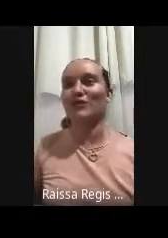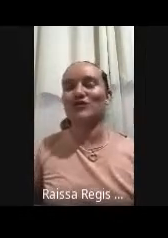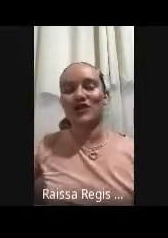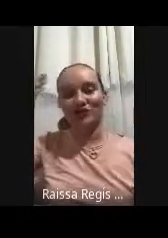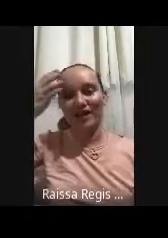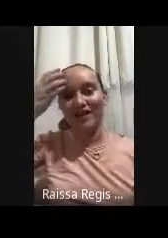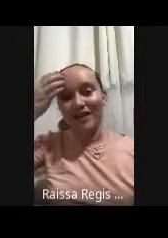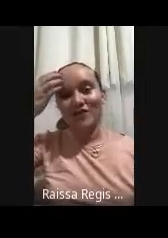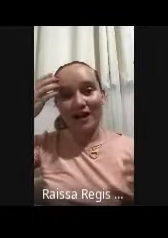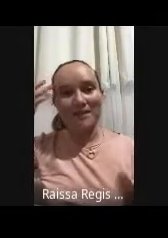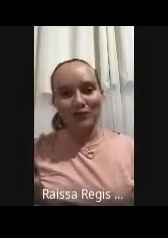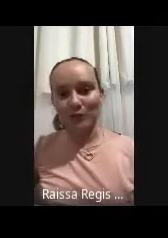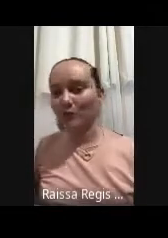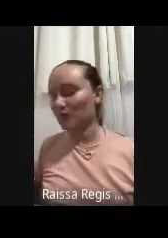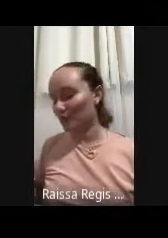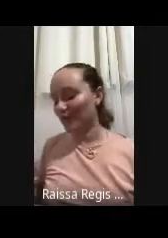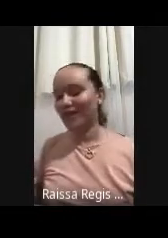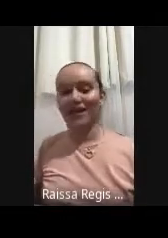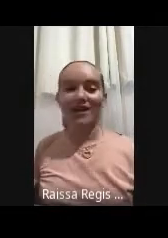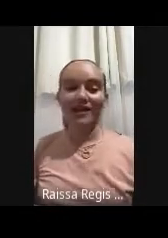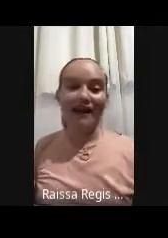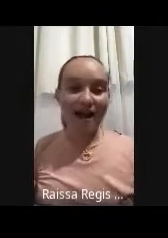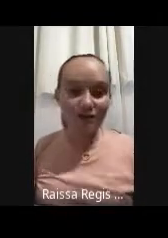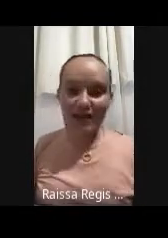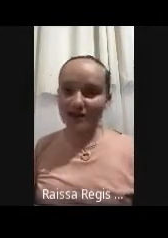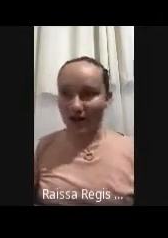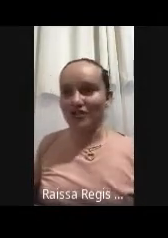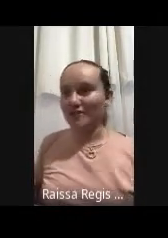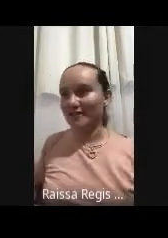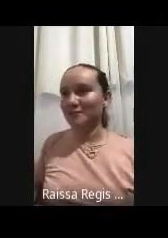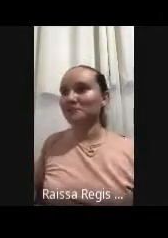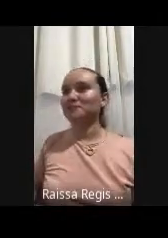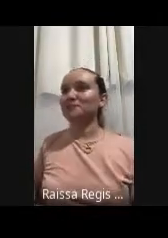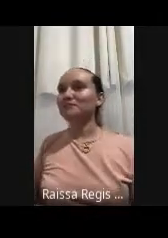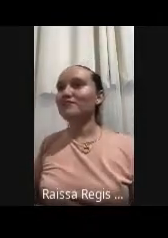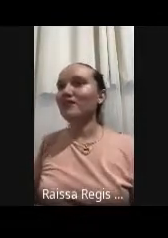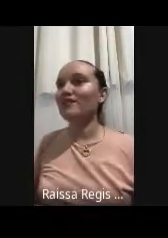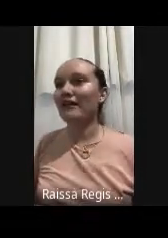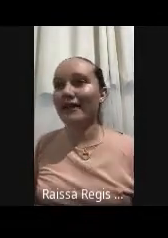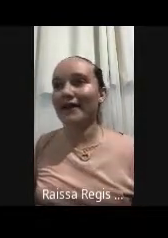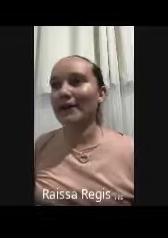oficina, que o professor Diego vai falar mais um pouco sobre o SignWriting em si.